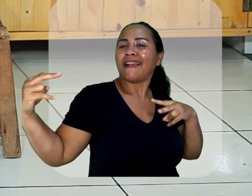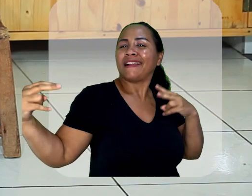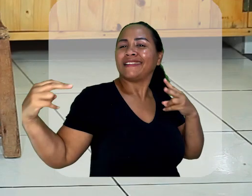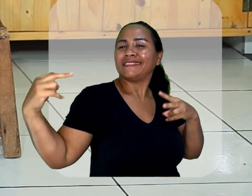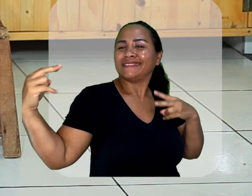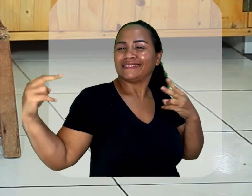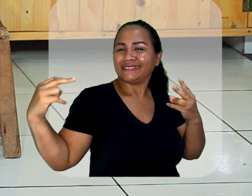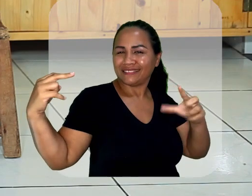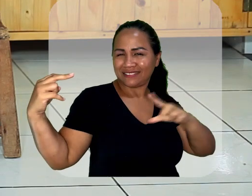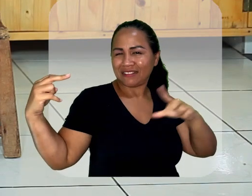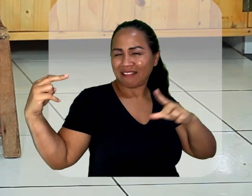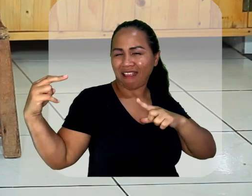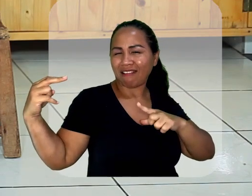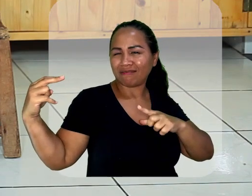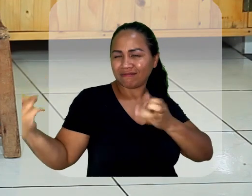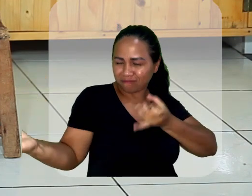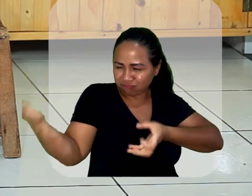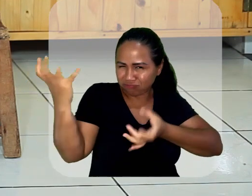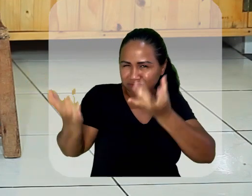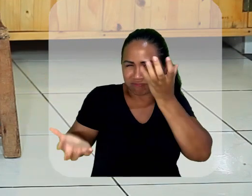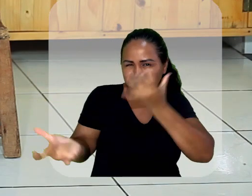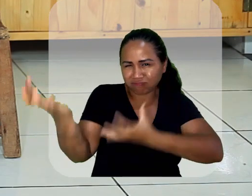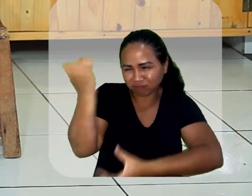existe espanto.